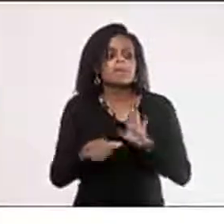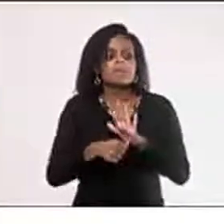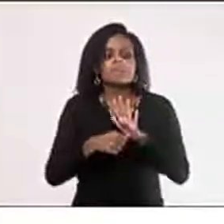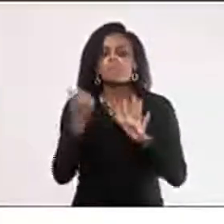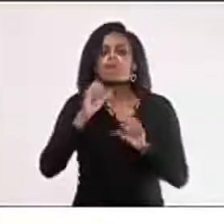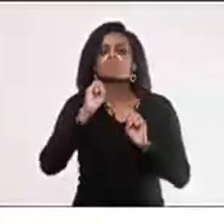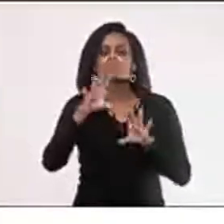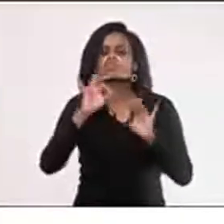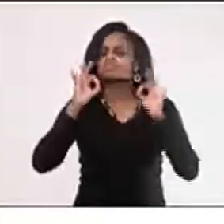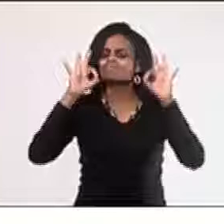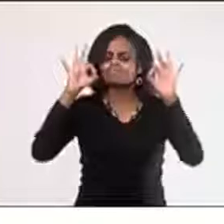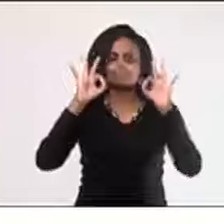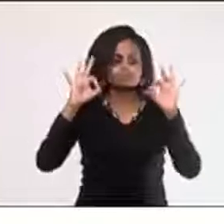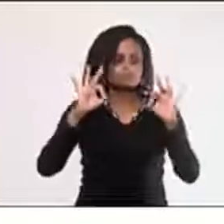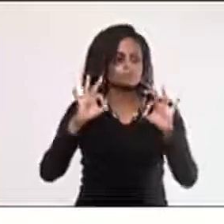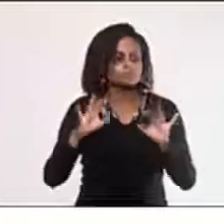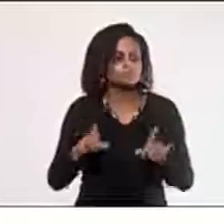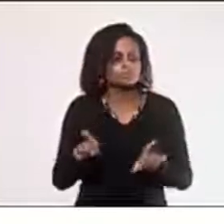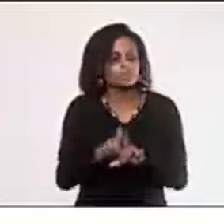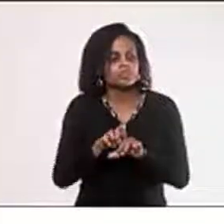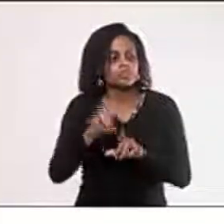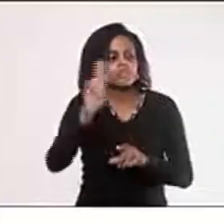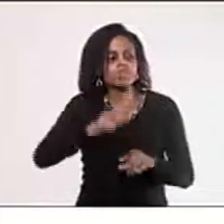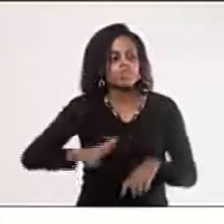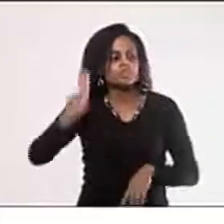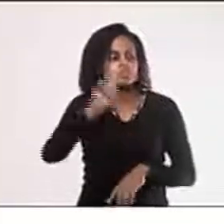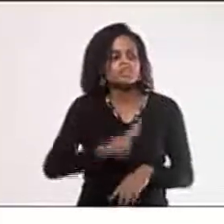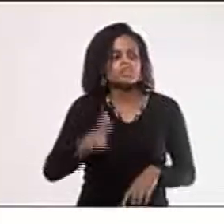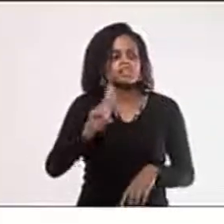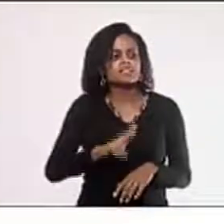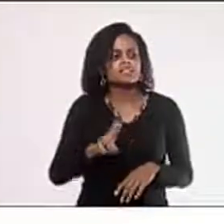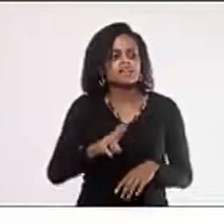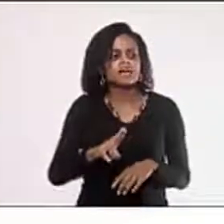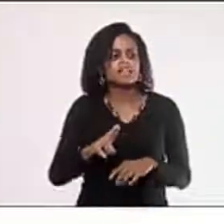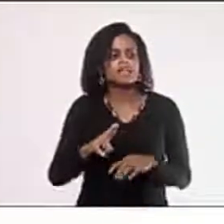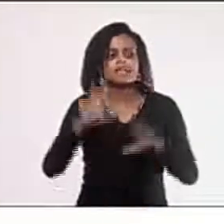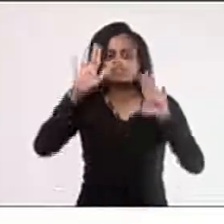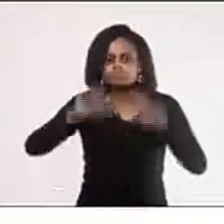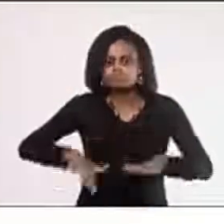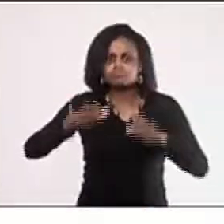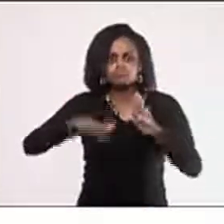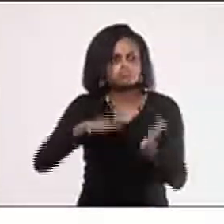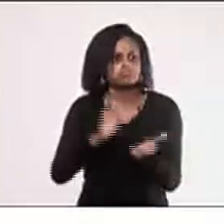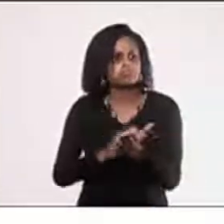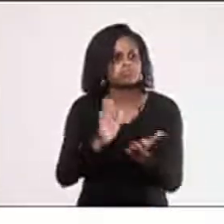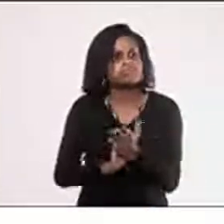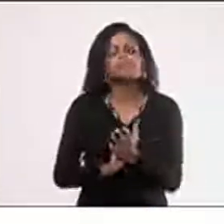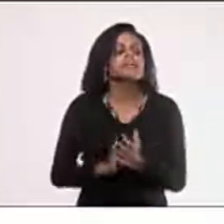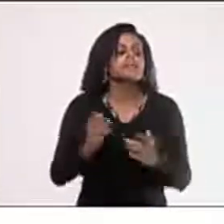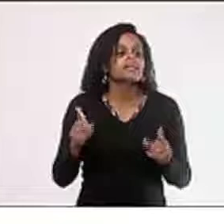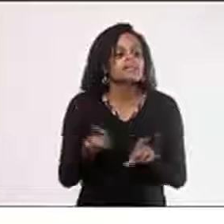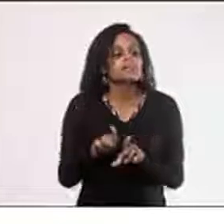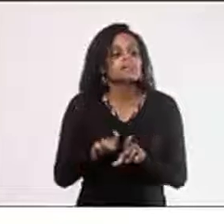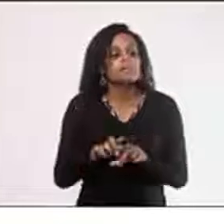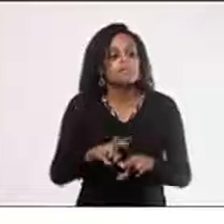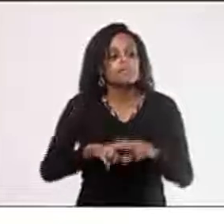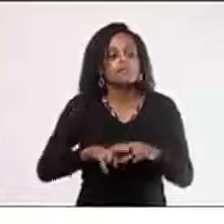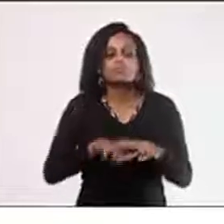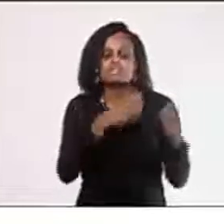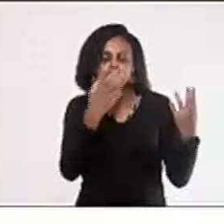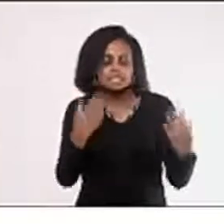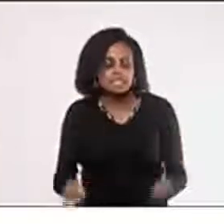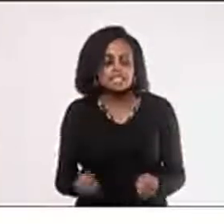de excelência e numa universidade que deve ser socialmente referenciada. E é por isso, ao receber